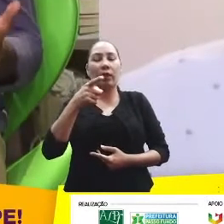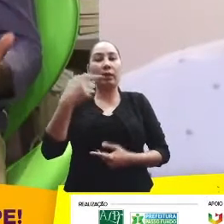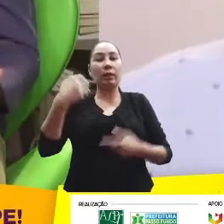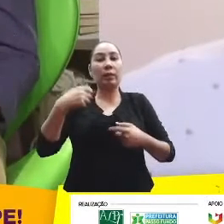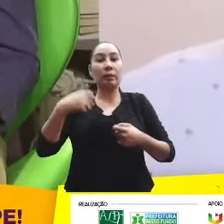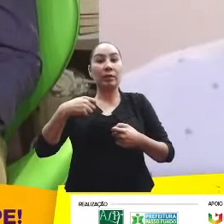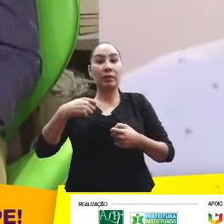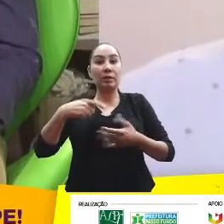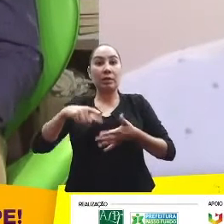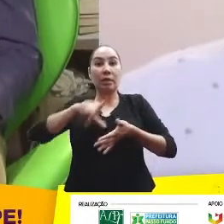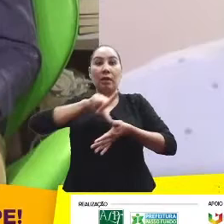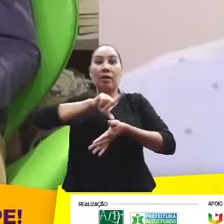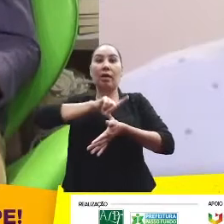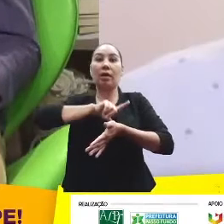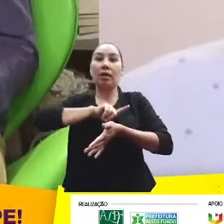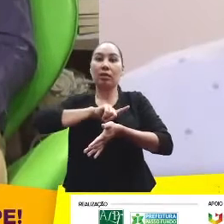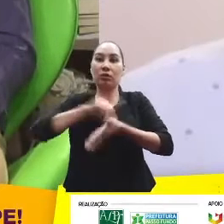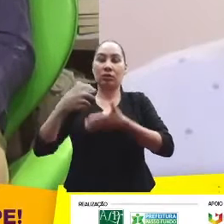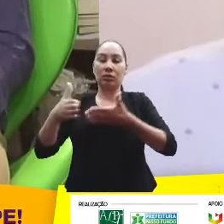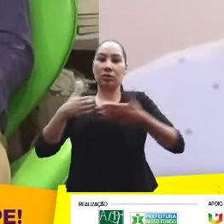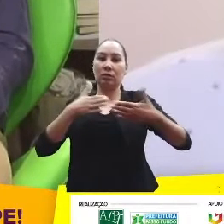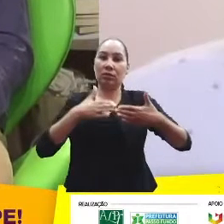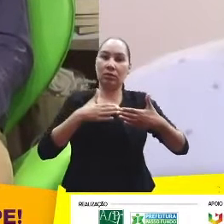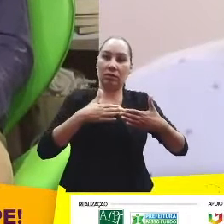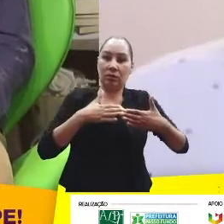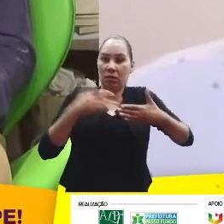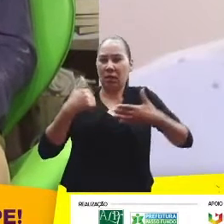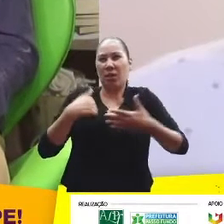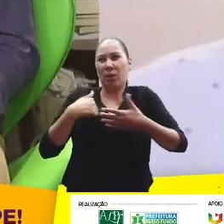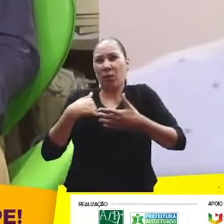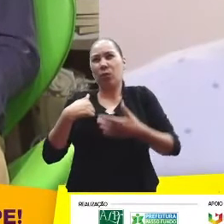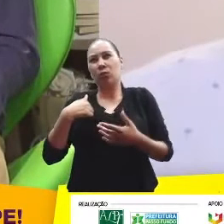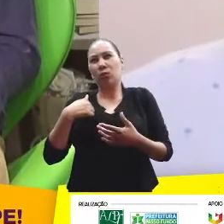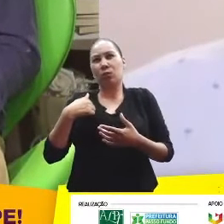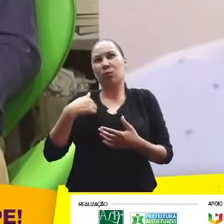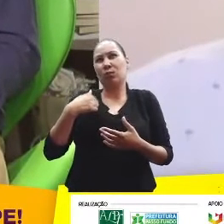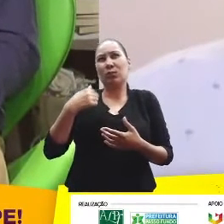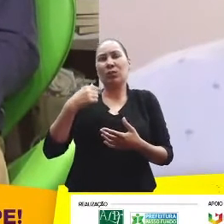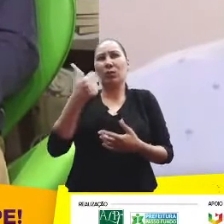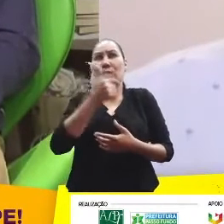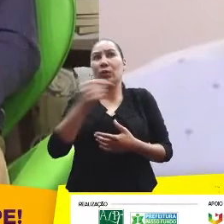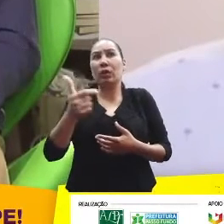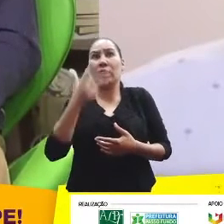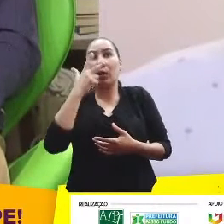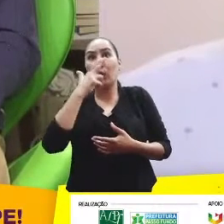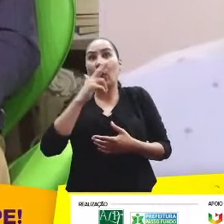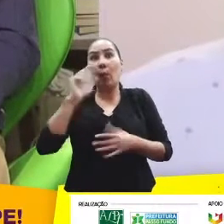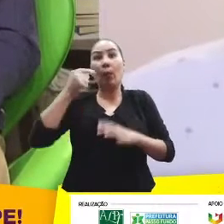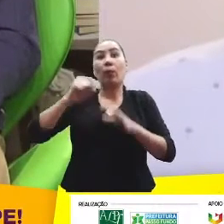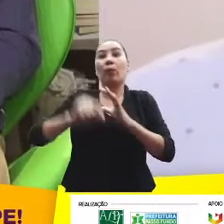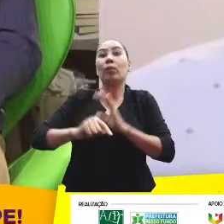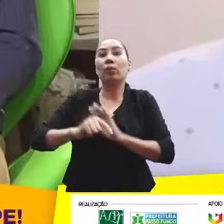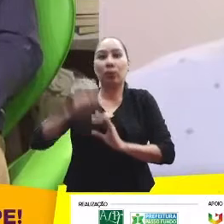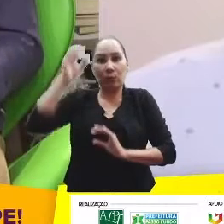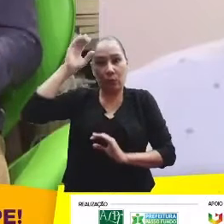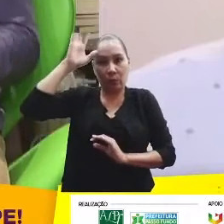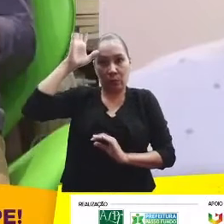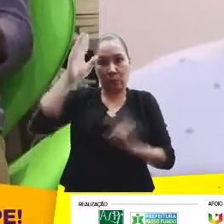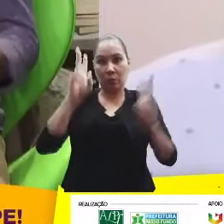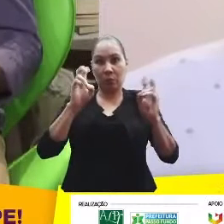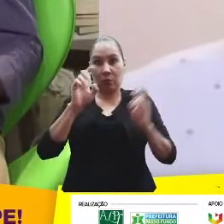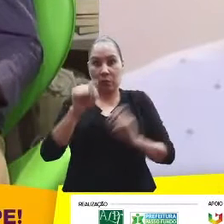eu fico refletindo, talvez eu não seja a pessoa ideal para argumentar, mas que